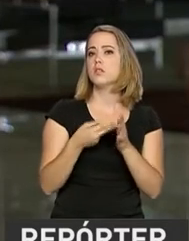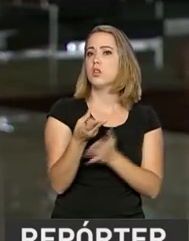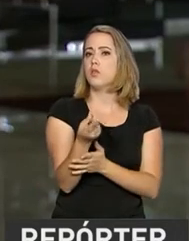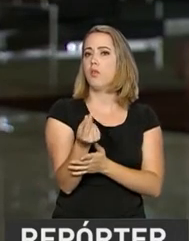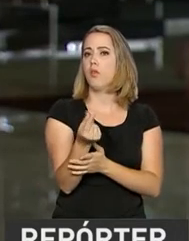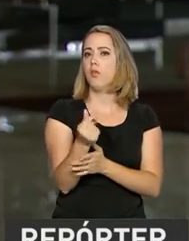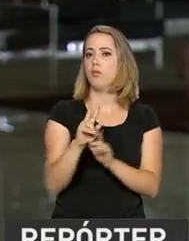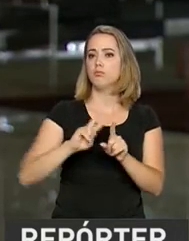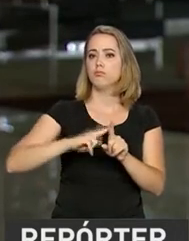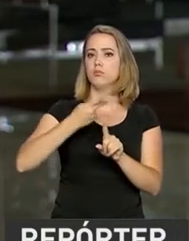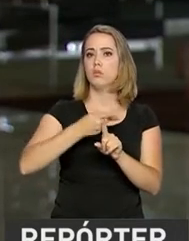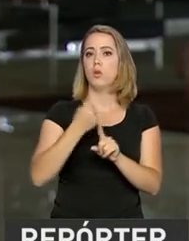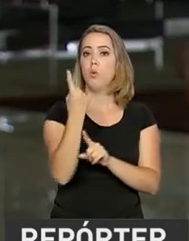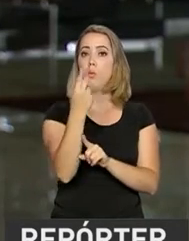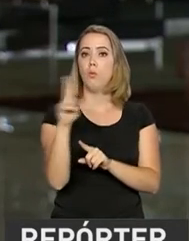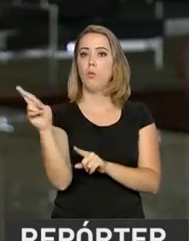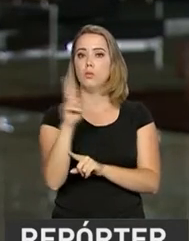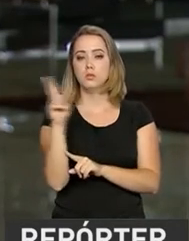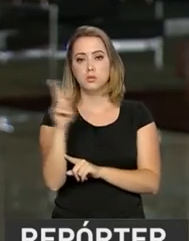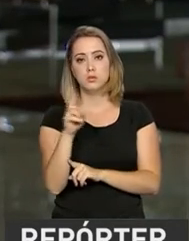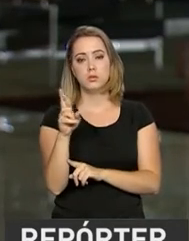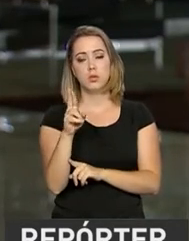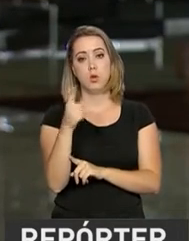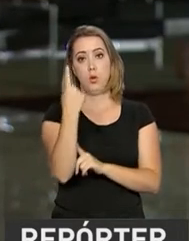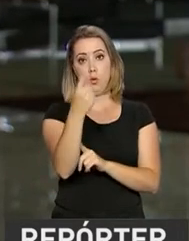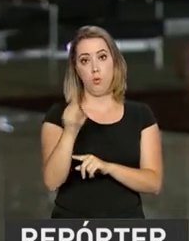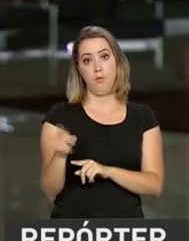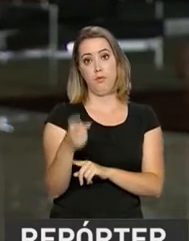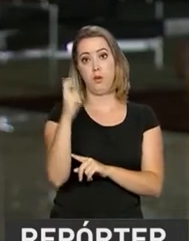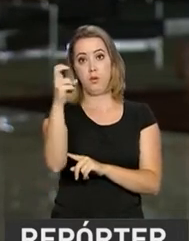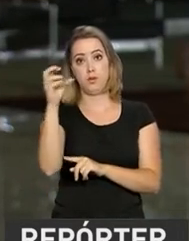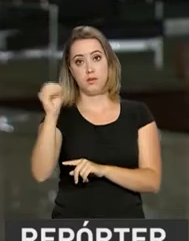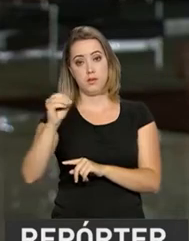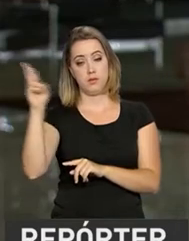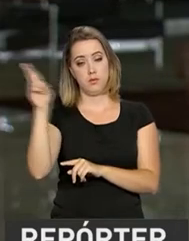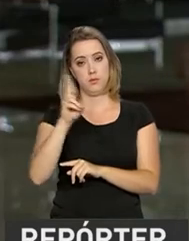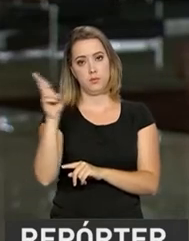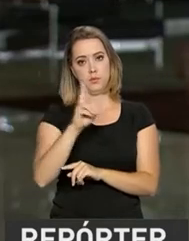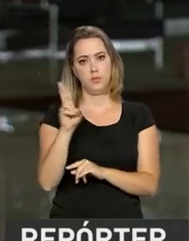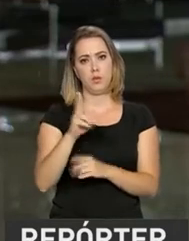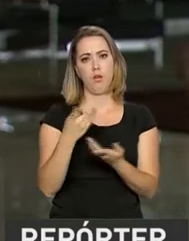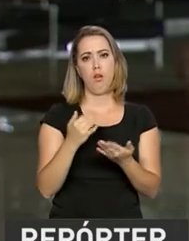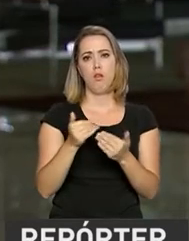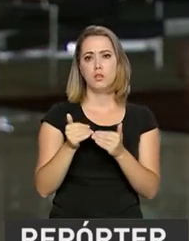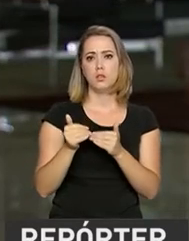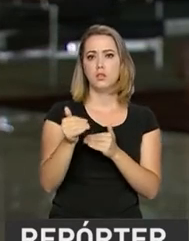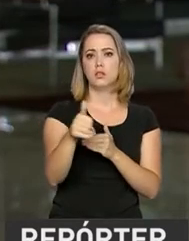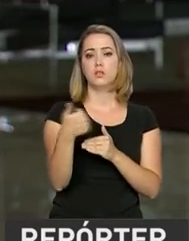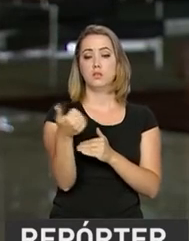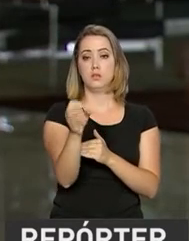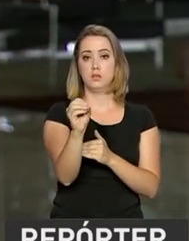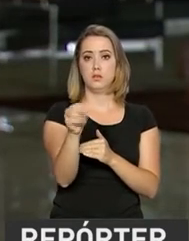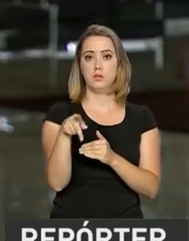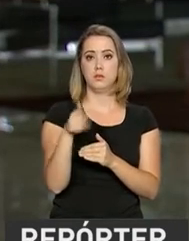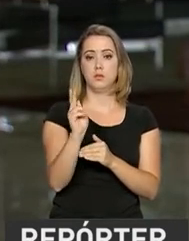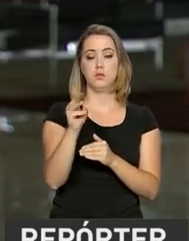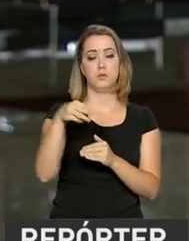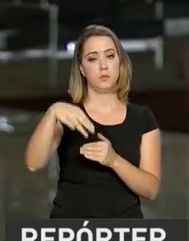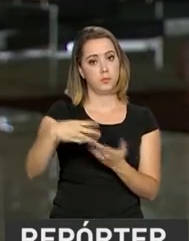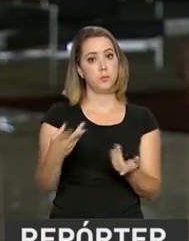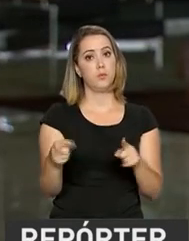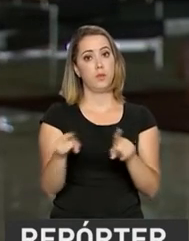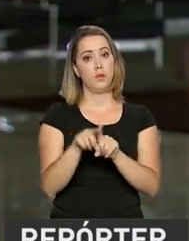adicional de um real e cinqüenta centavos a cada 100 quilowatts hora de energia consumida na